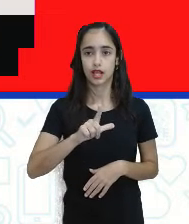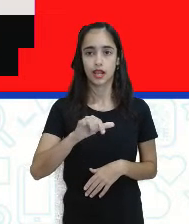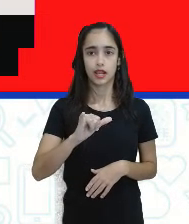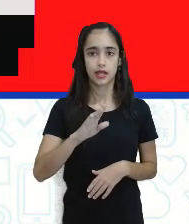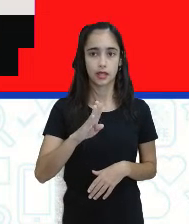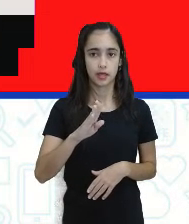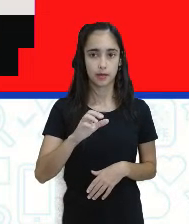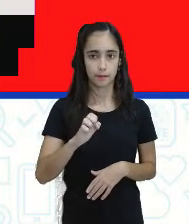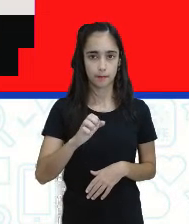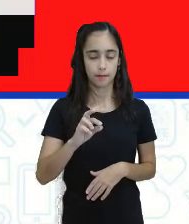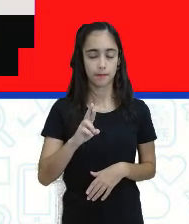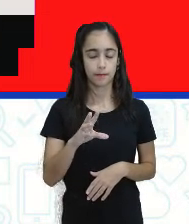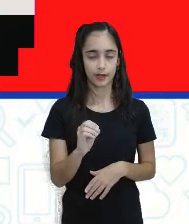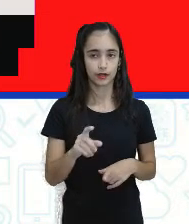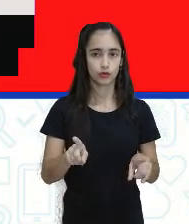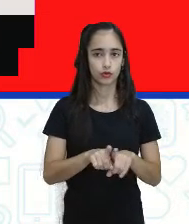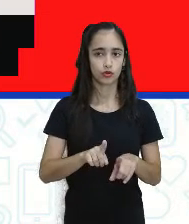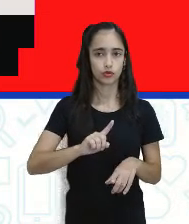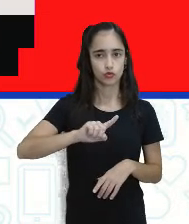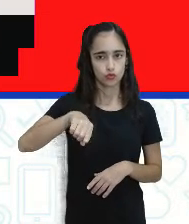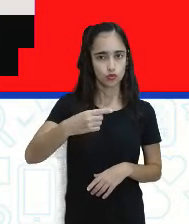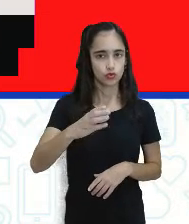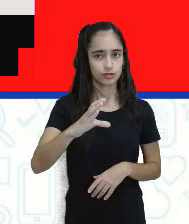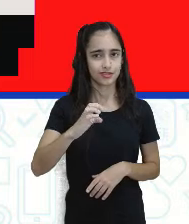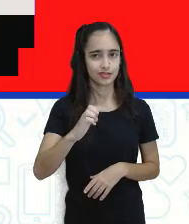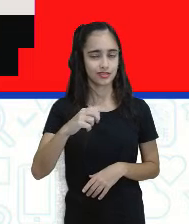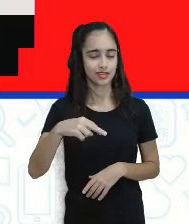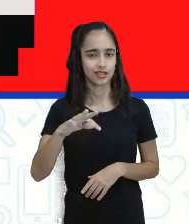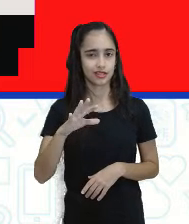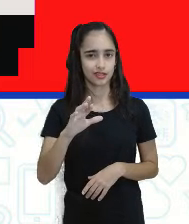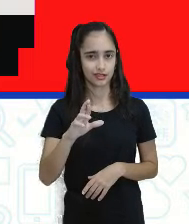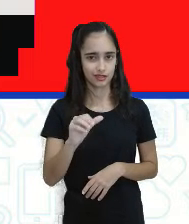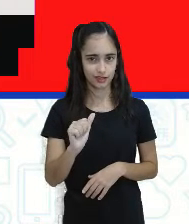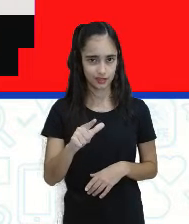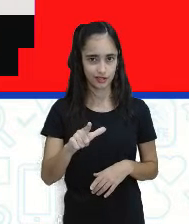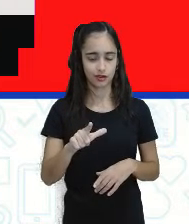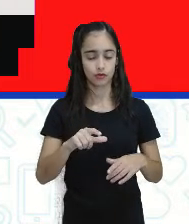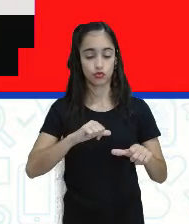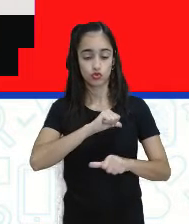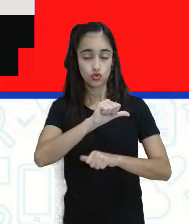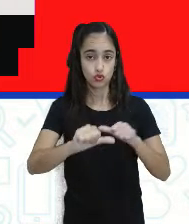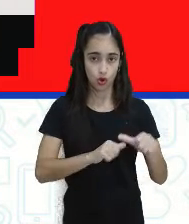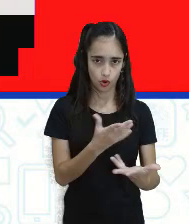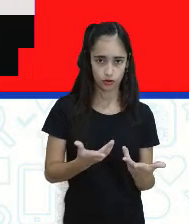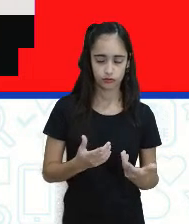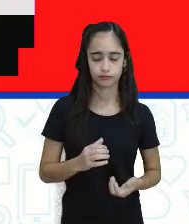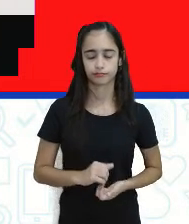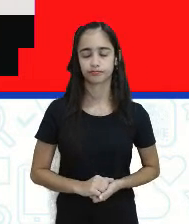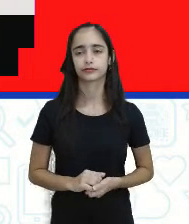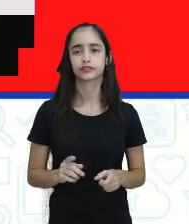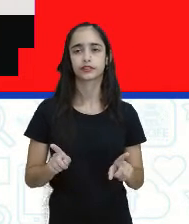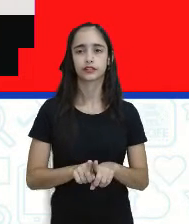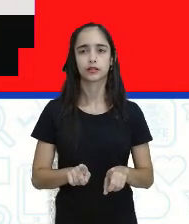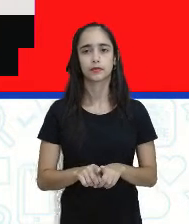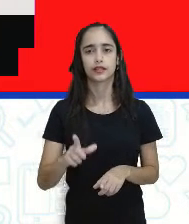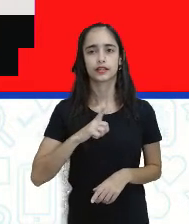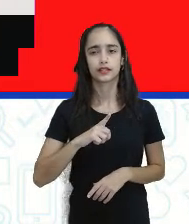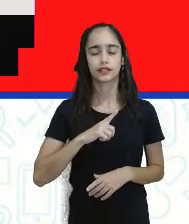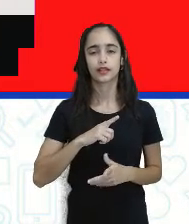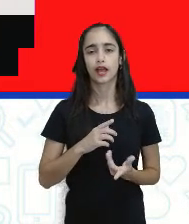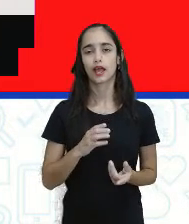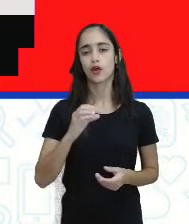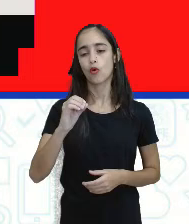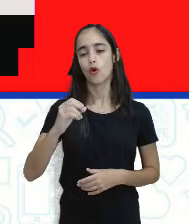centrais. Temos o levantador, e o nome do oposto é justamente porque ele fica numa posição sempre oposta